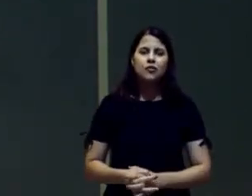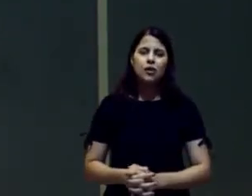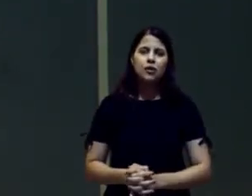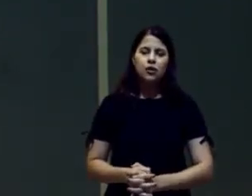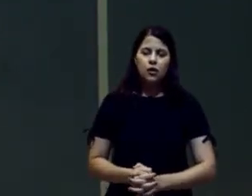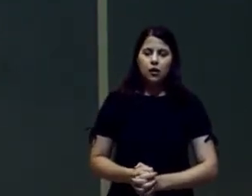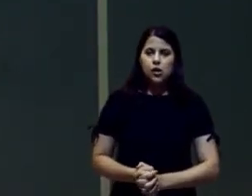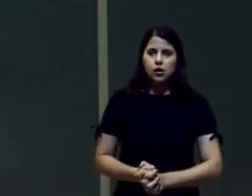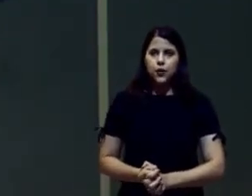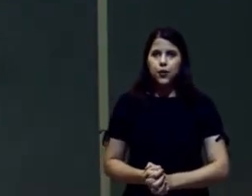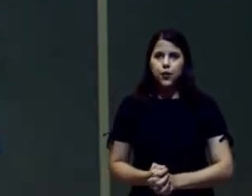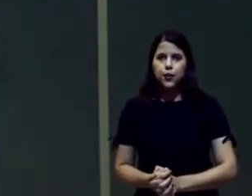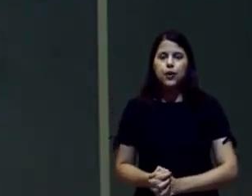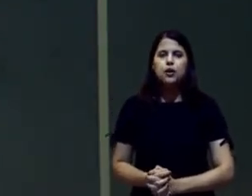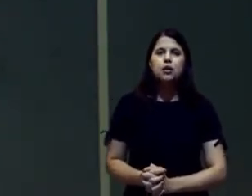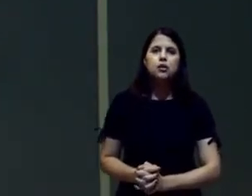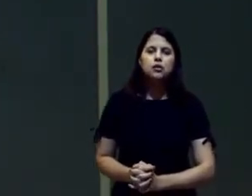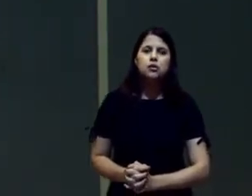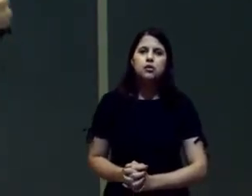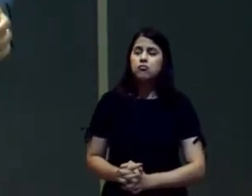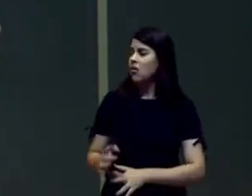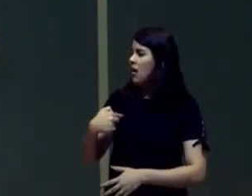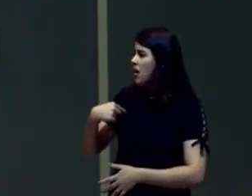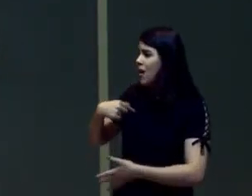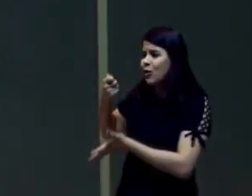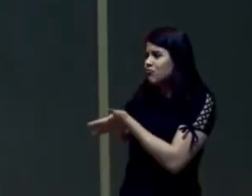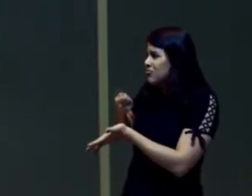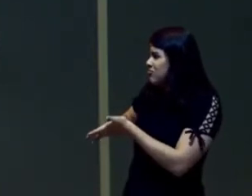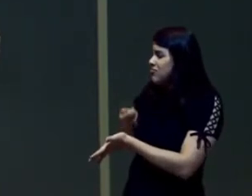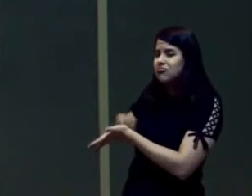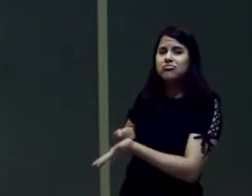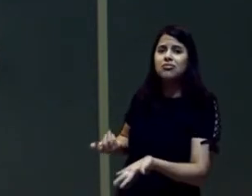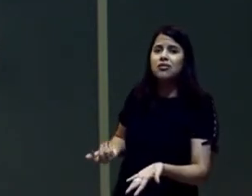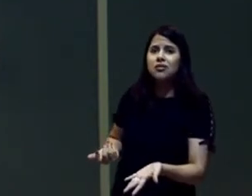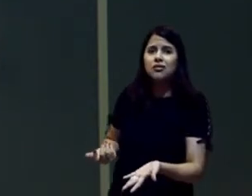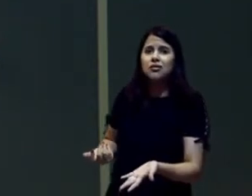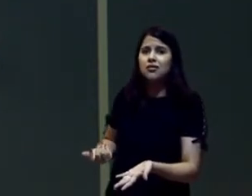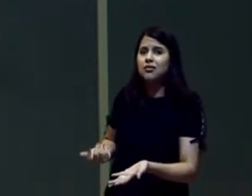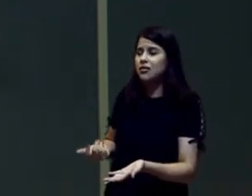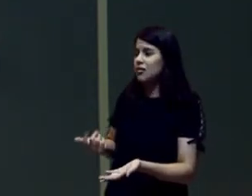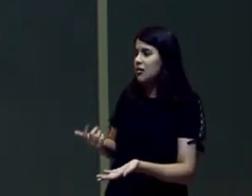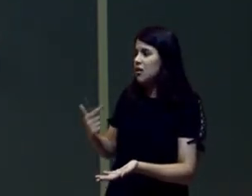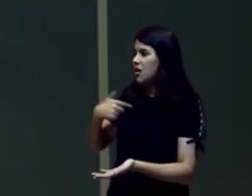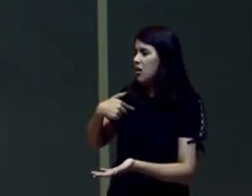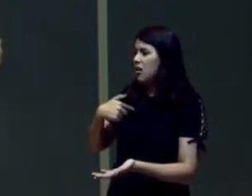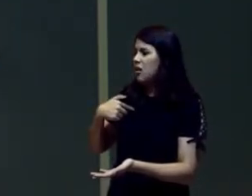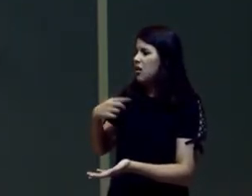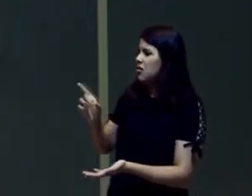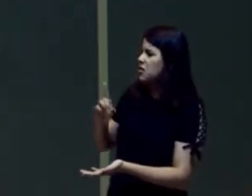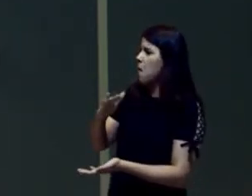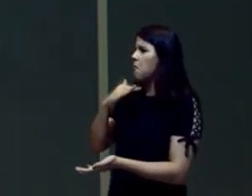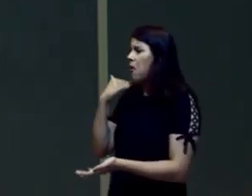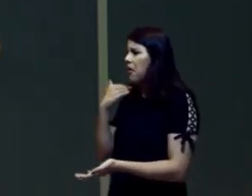diz para ele: combati o combate. Eu não caí nele, eu não morri